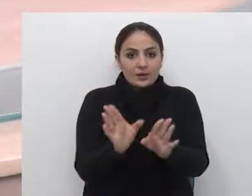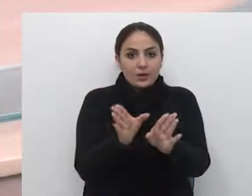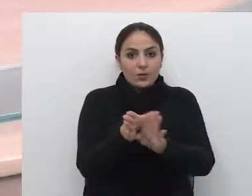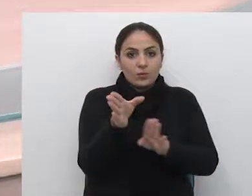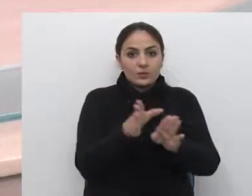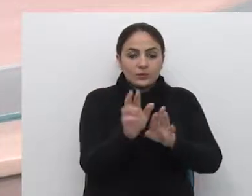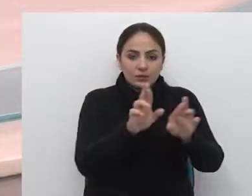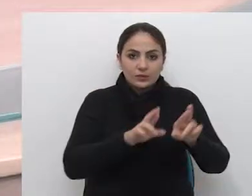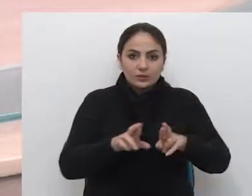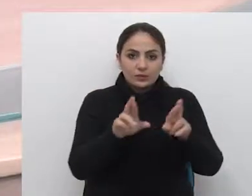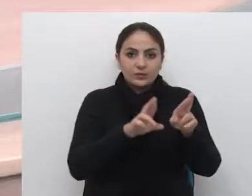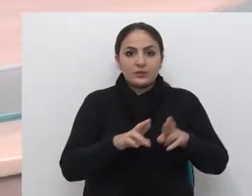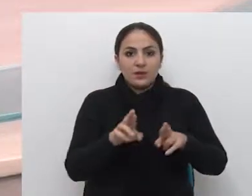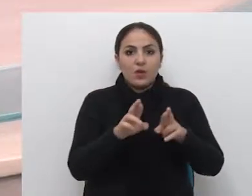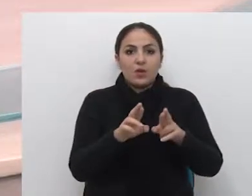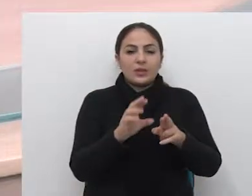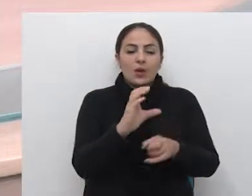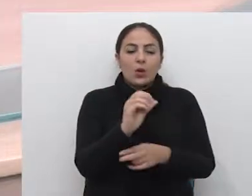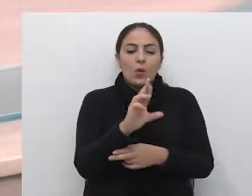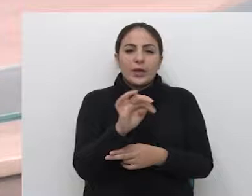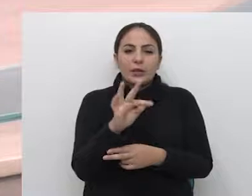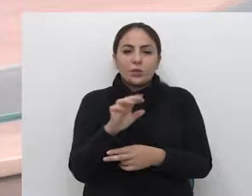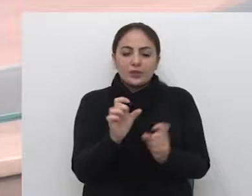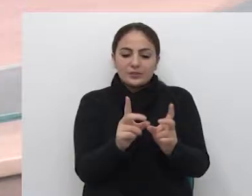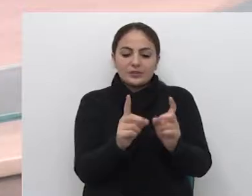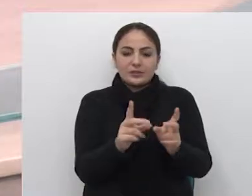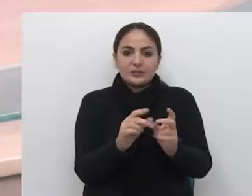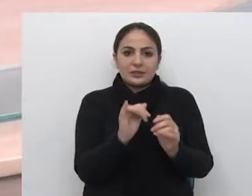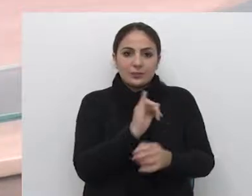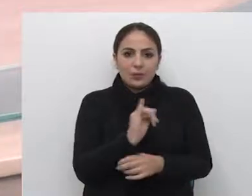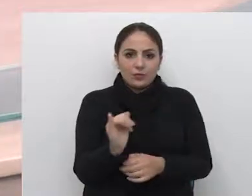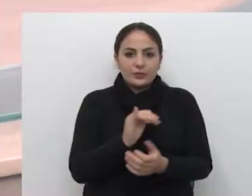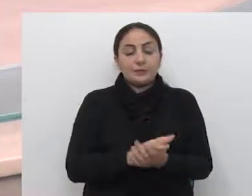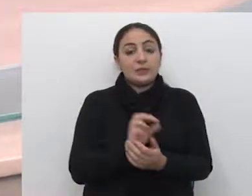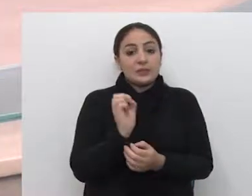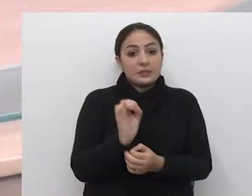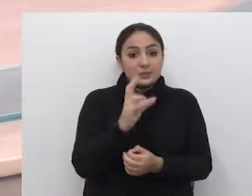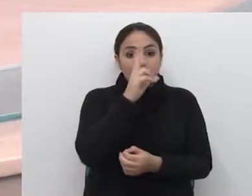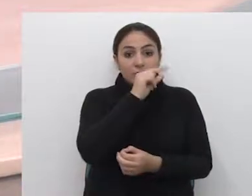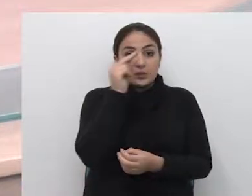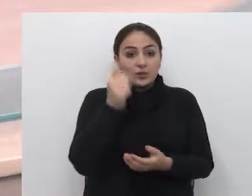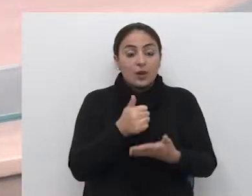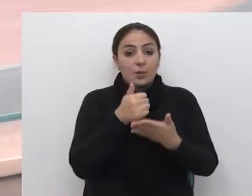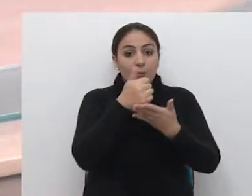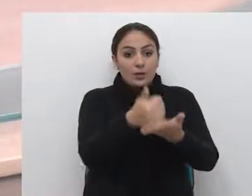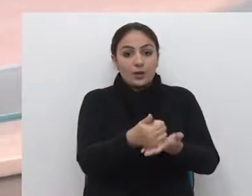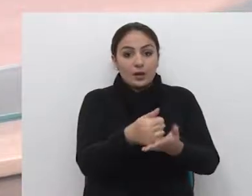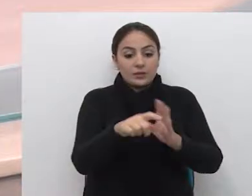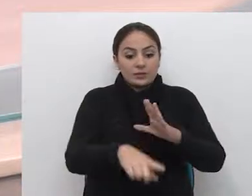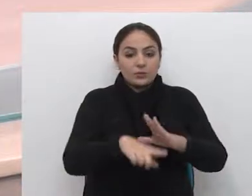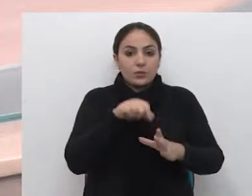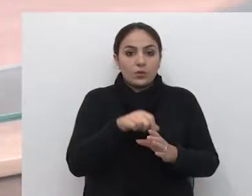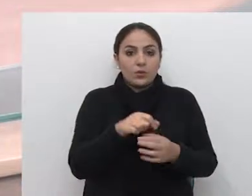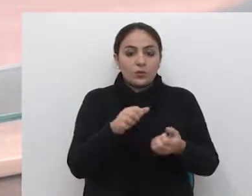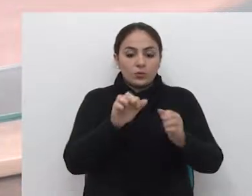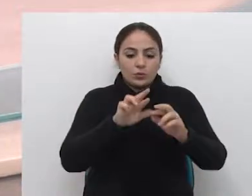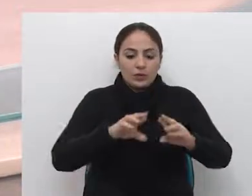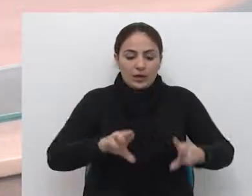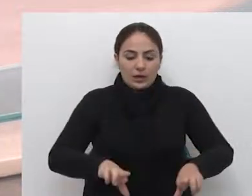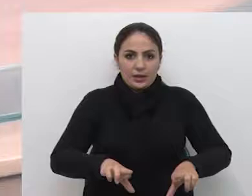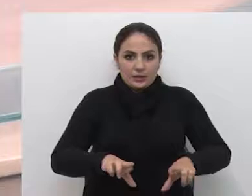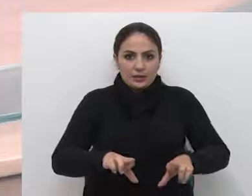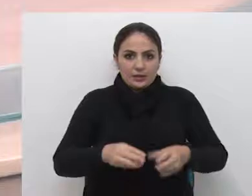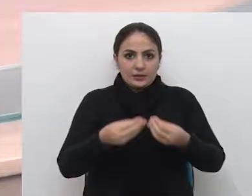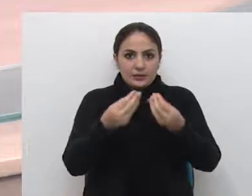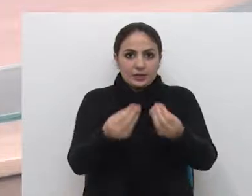Conselho Regional de Corretores de Imóveis. Agora, se o prefeito apoiar a decisão, o terreno localizado no